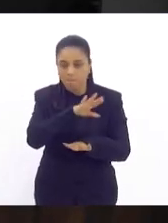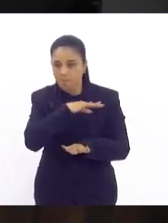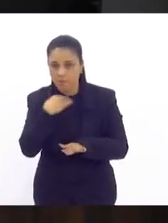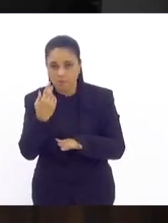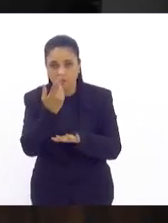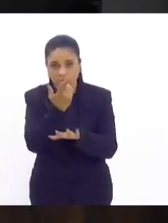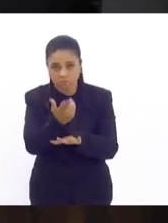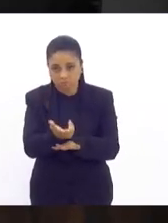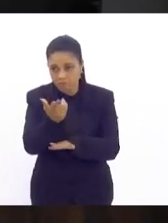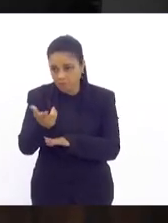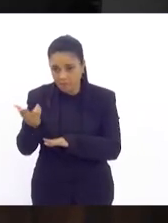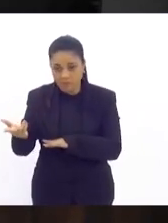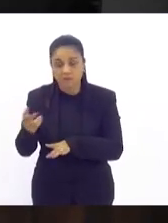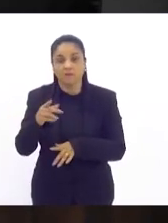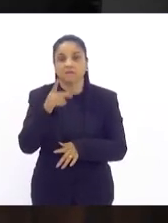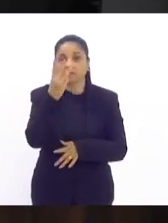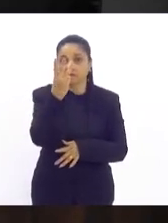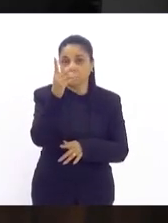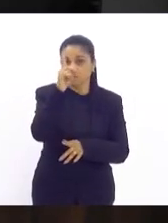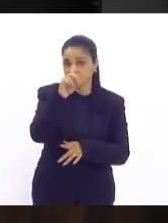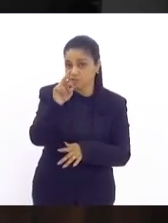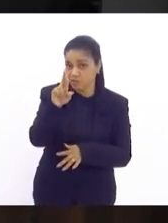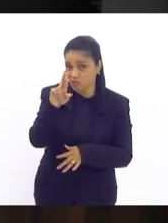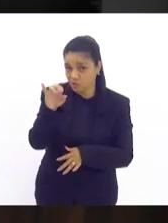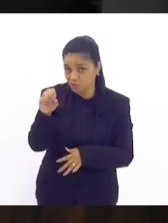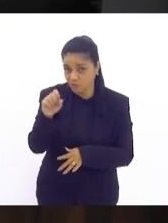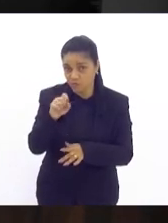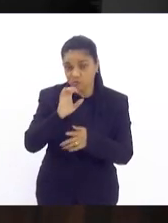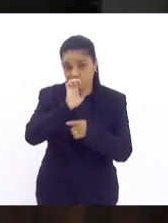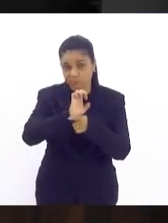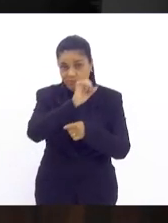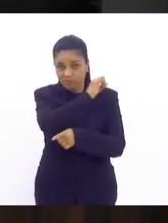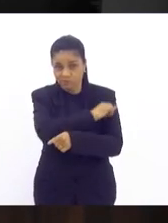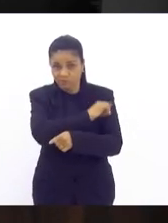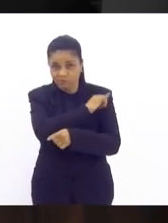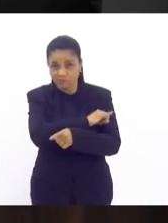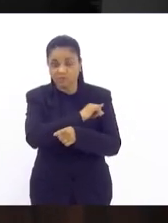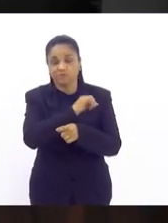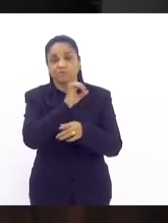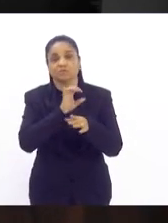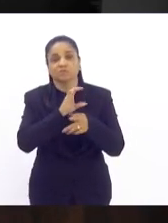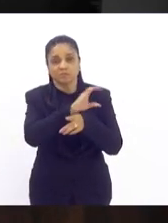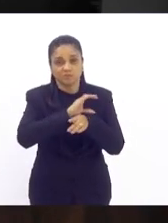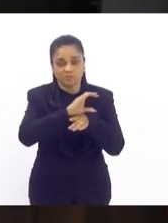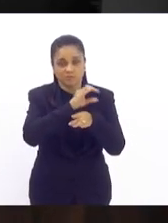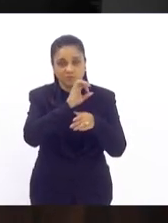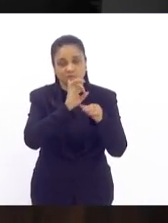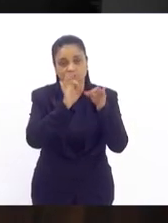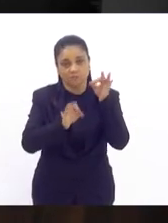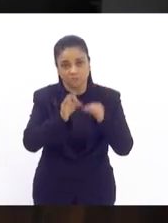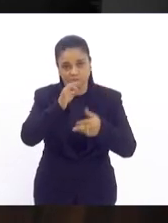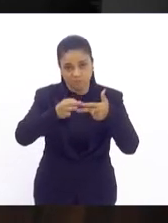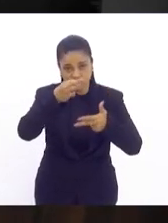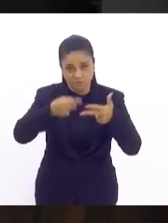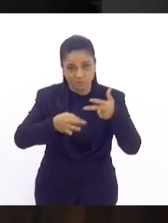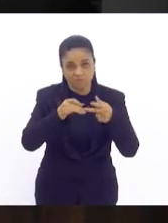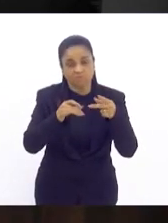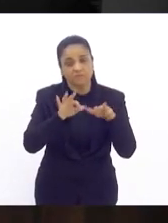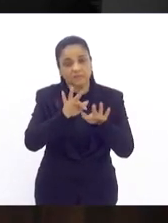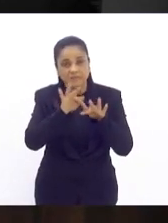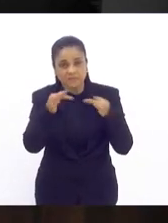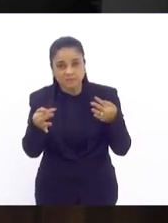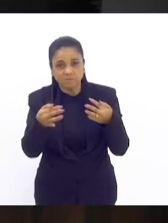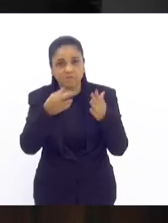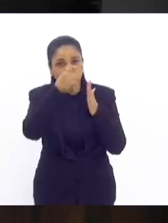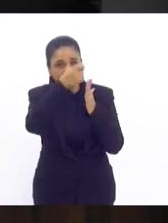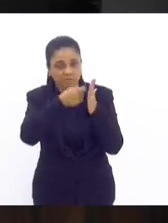Três Rios no âmbito do Estado do Rio de Janeiro parecida comissão de indicações legislativas pela transformação indicação simples relatou